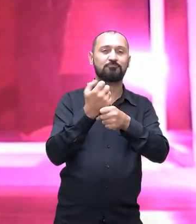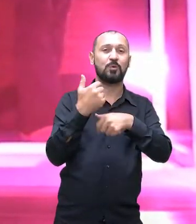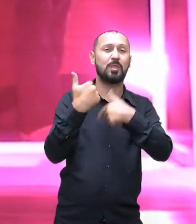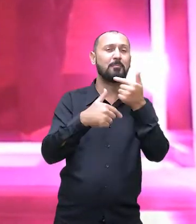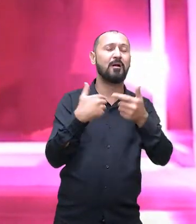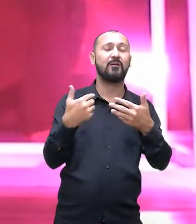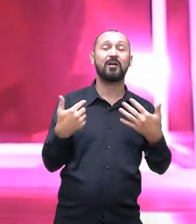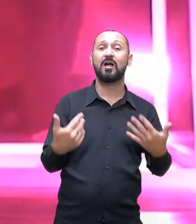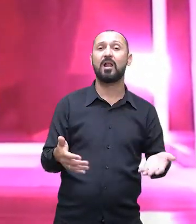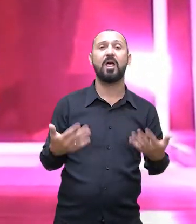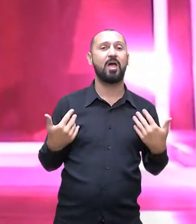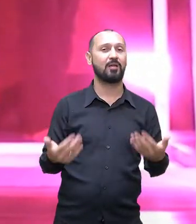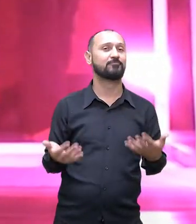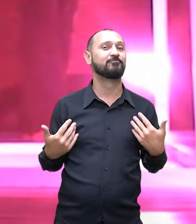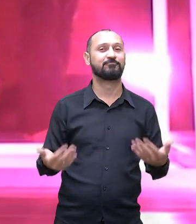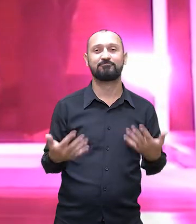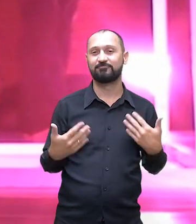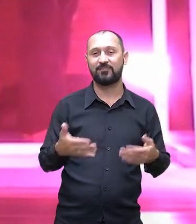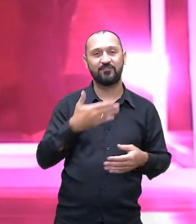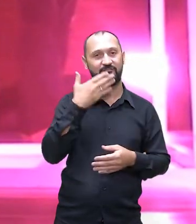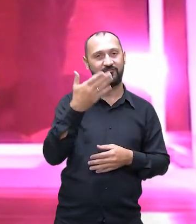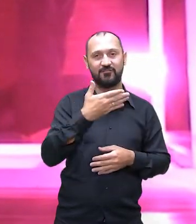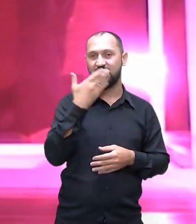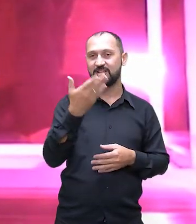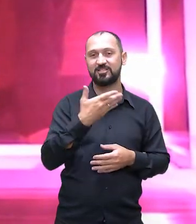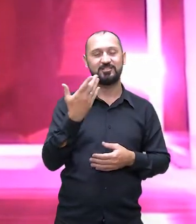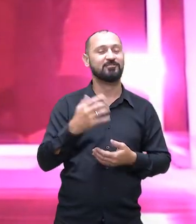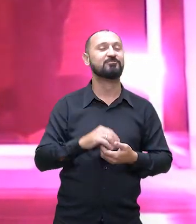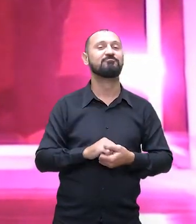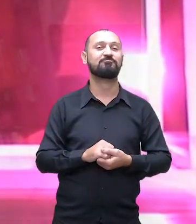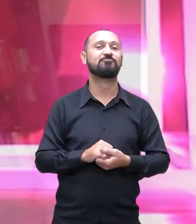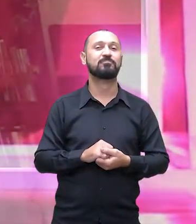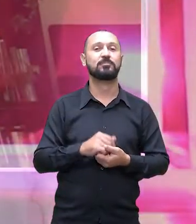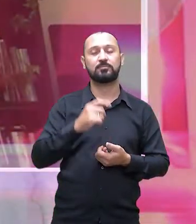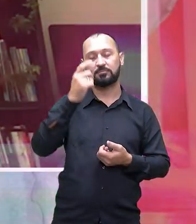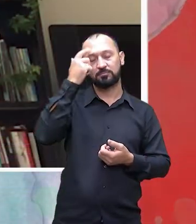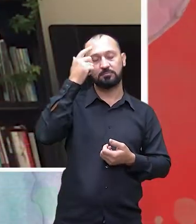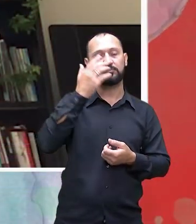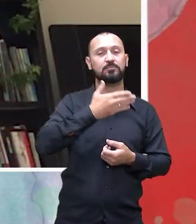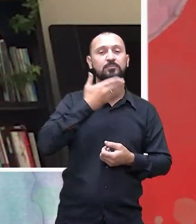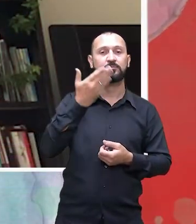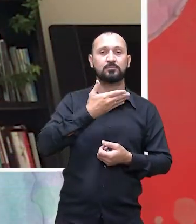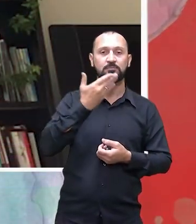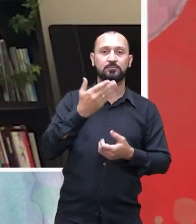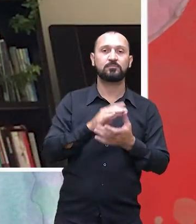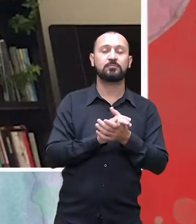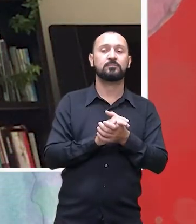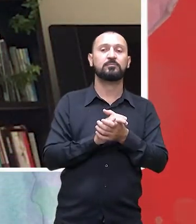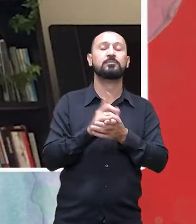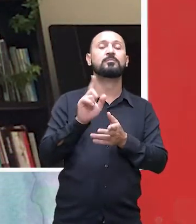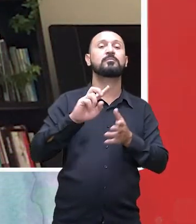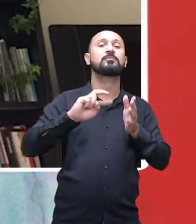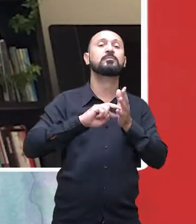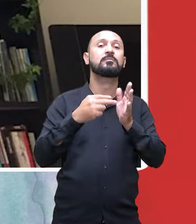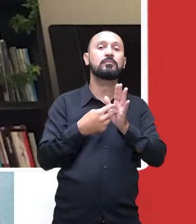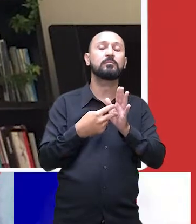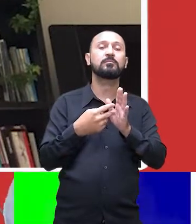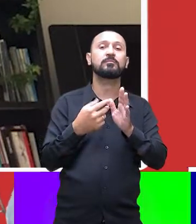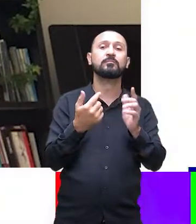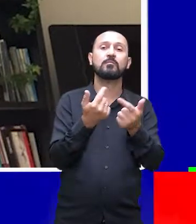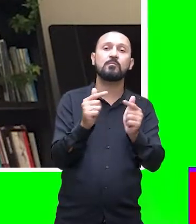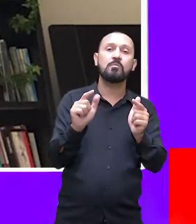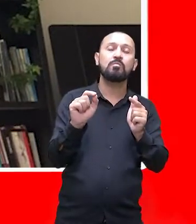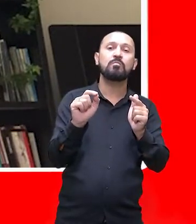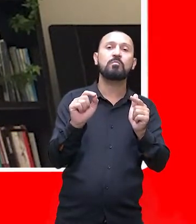foi fácil. Eu acho que foi um trabalho muito, muito fácil. Não significa que não